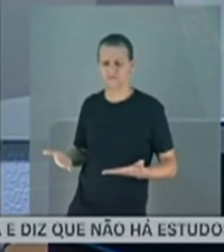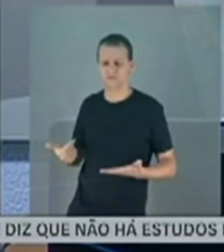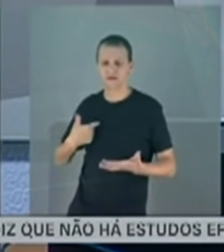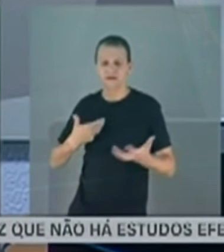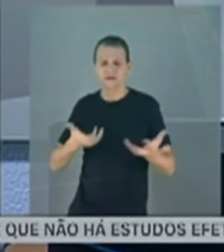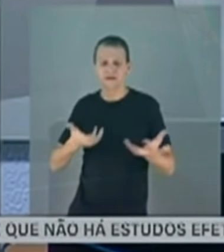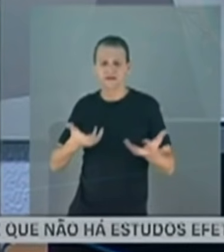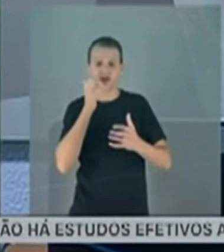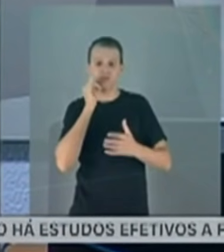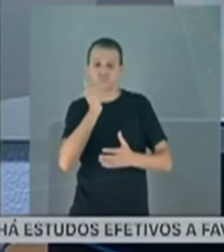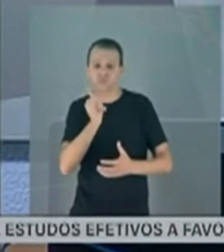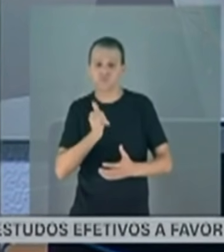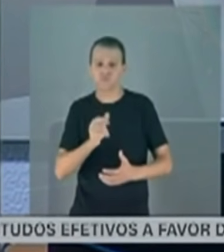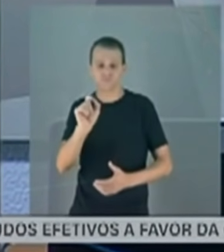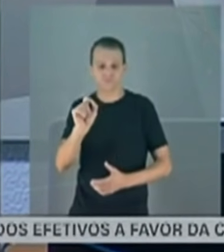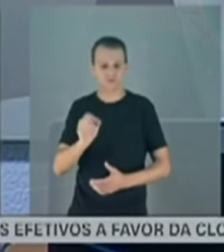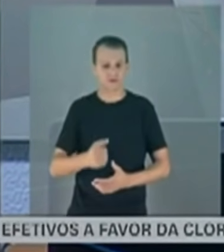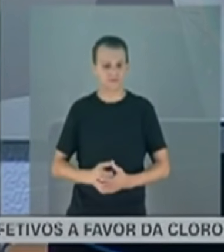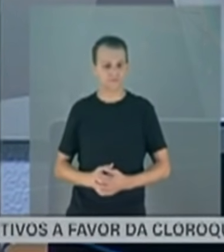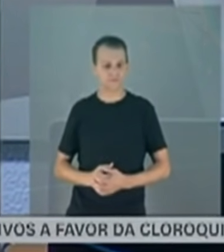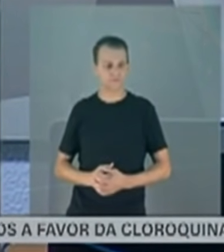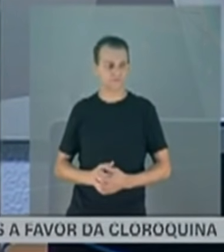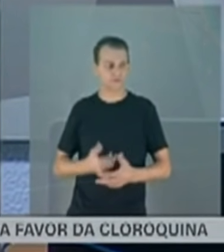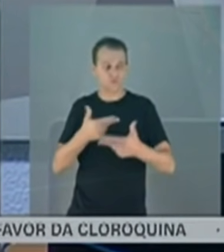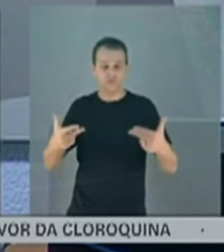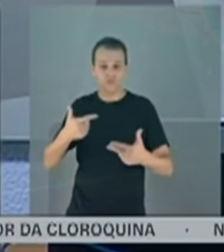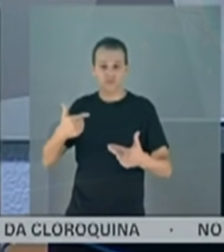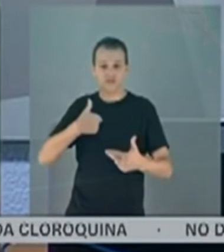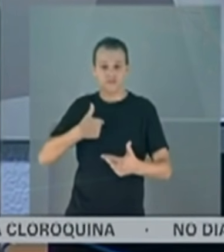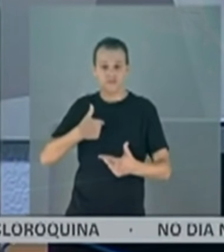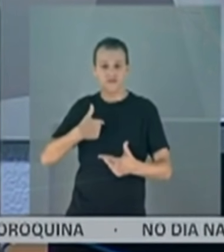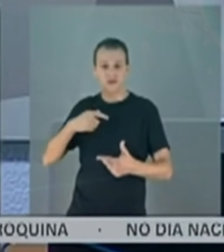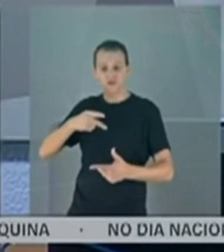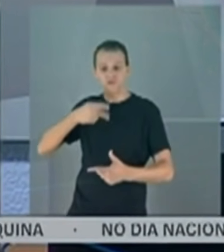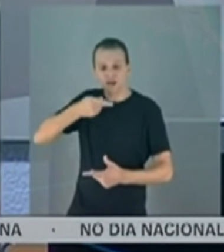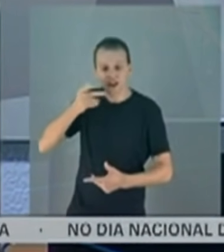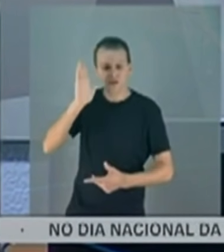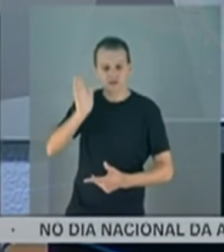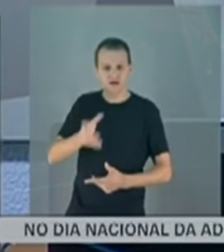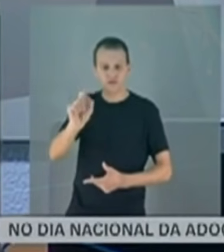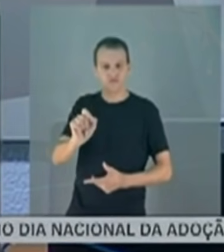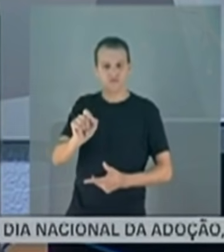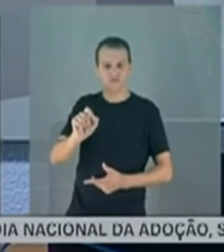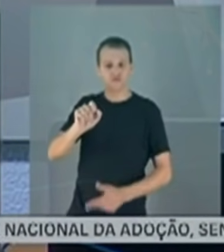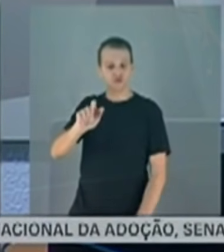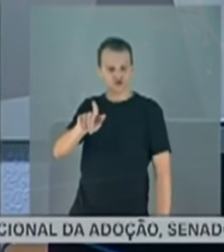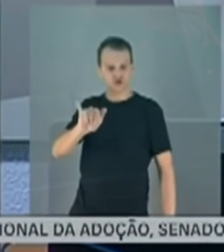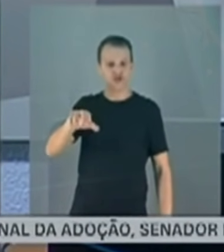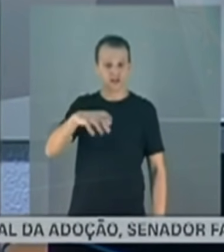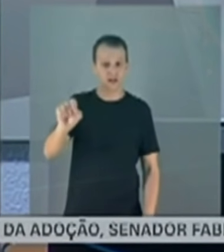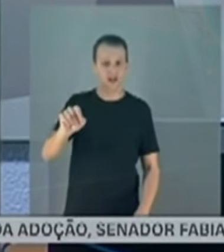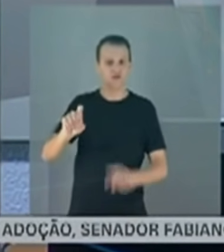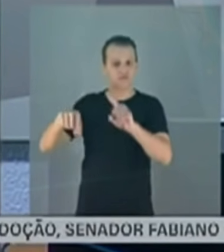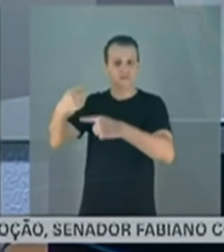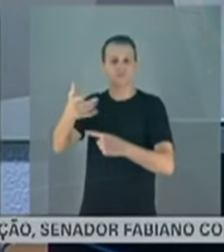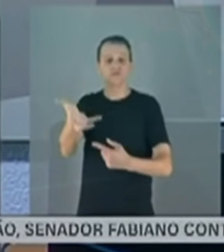falar... Presidente. Veja bem, a coisa que eu mais repeti lá, o senador Eduardo Girão depois vai querer tirar proveito disso. Falei